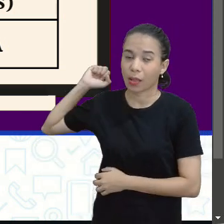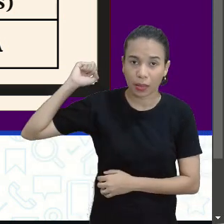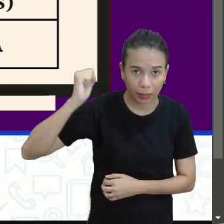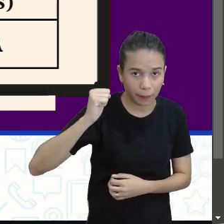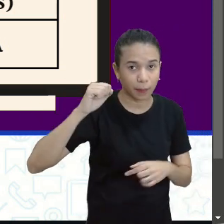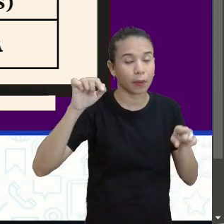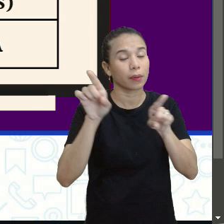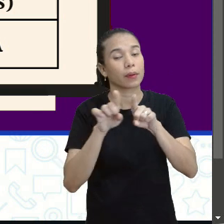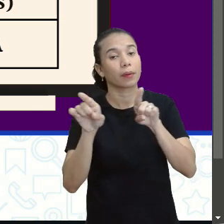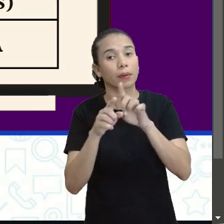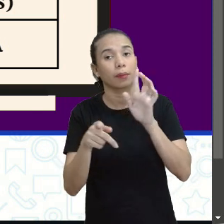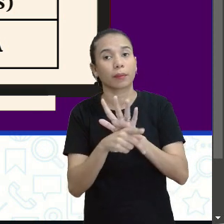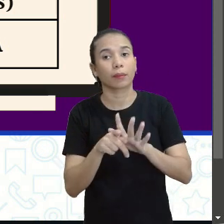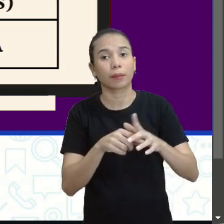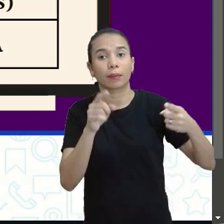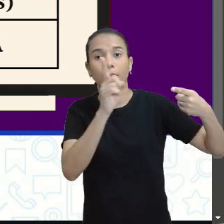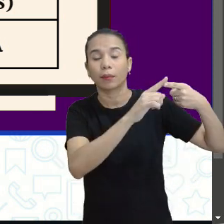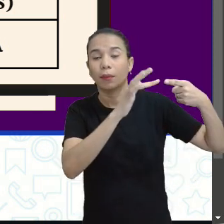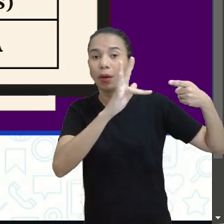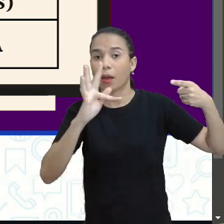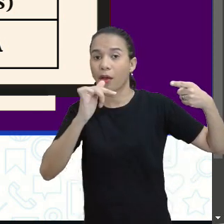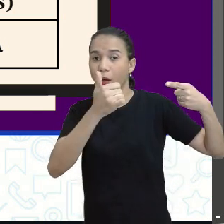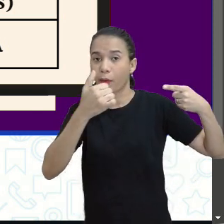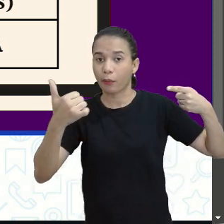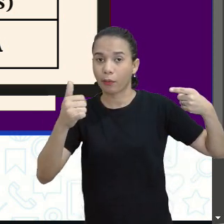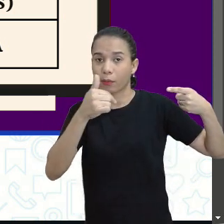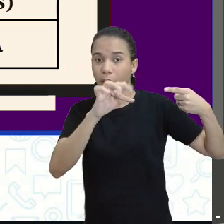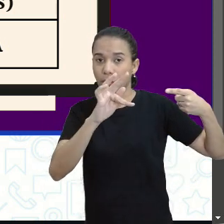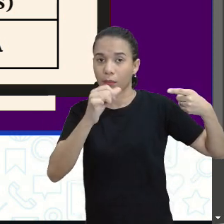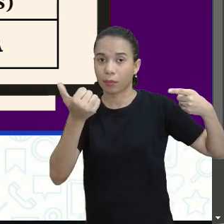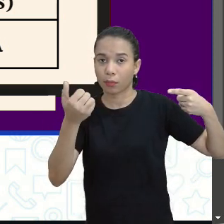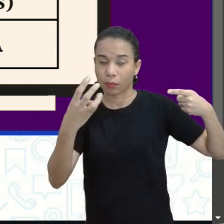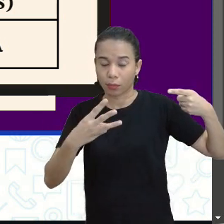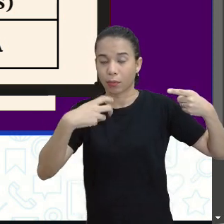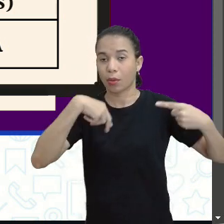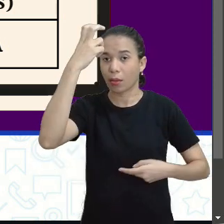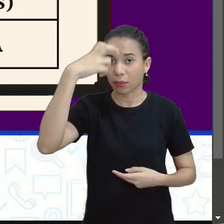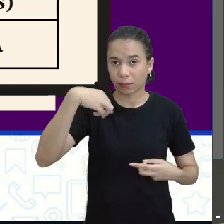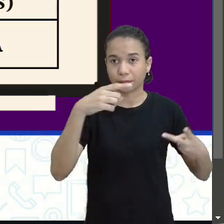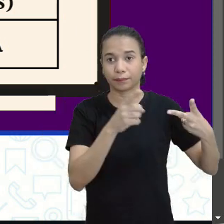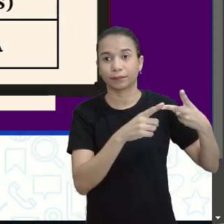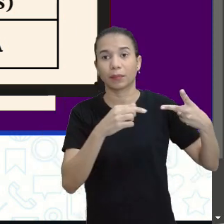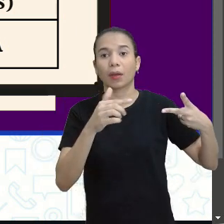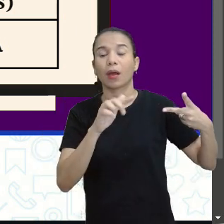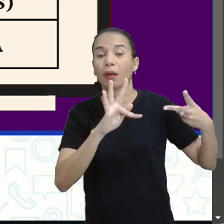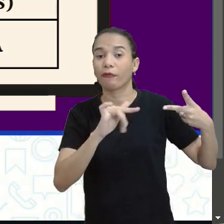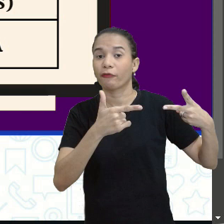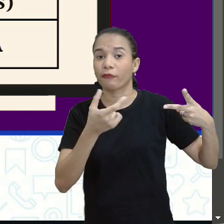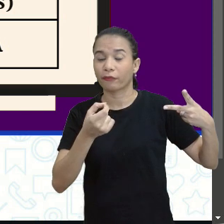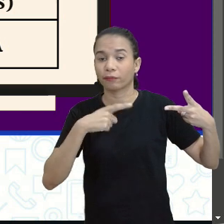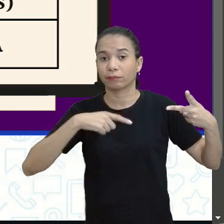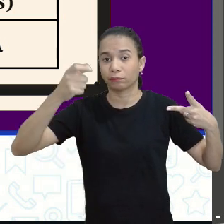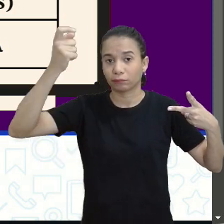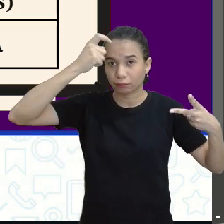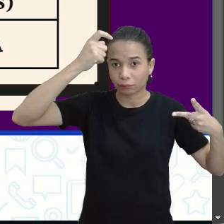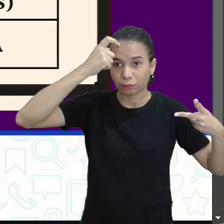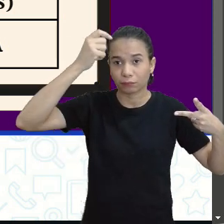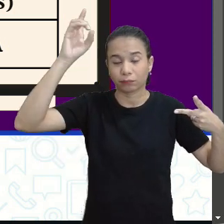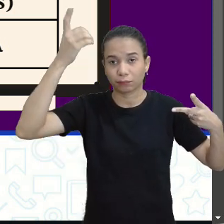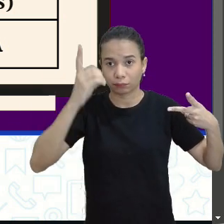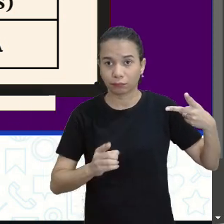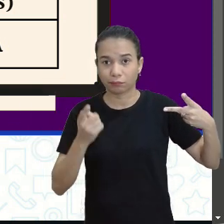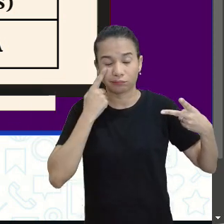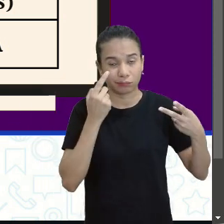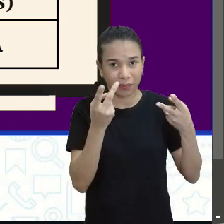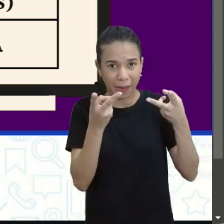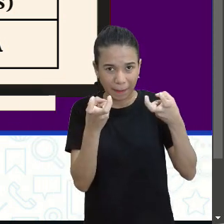Da F11 a F13, pessoas com deficiência visual. F20, pessoas com deficiências intelectuais. E aí vocês já